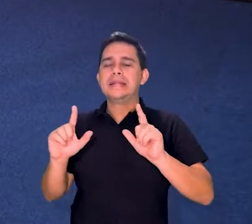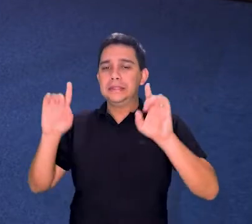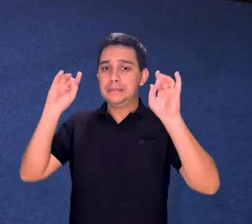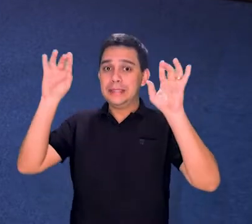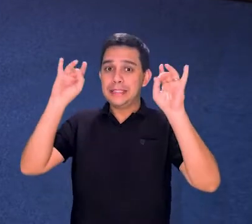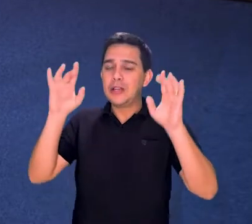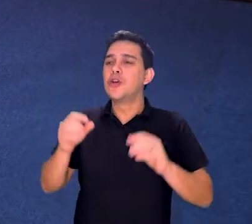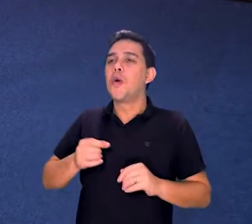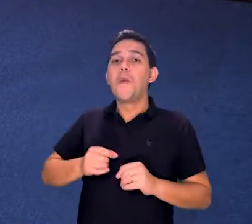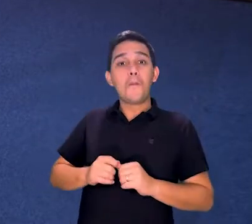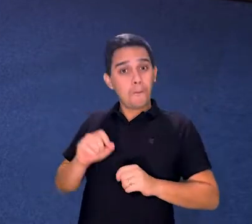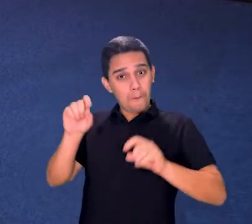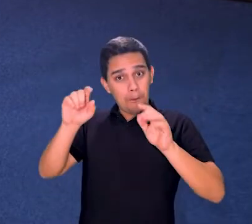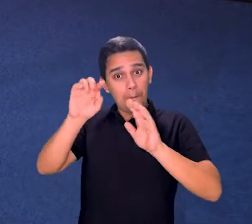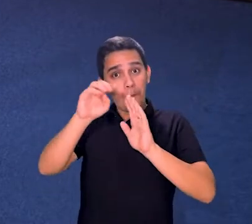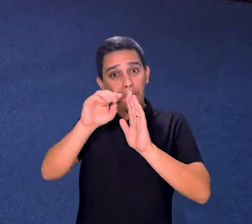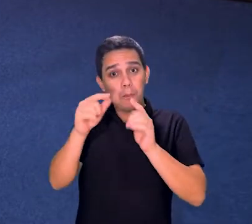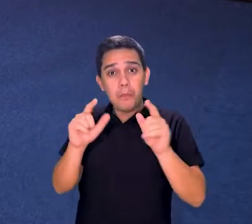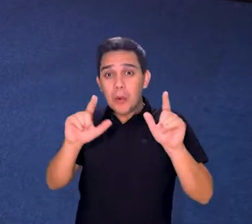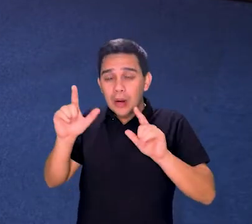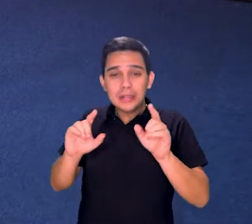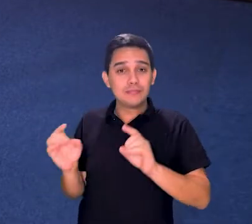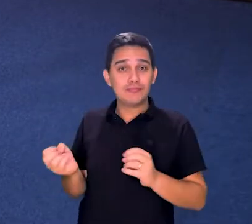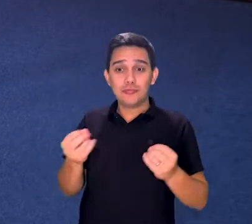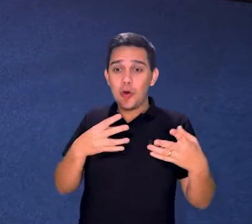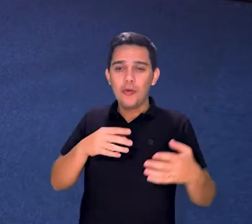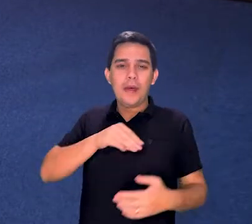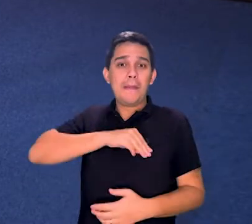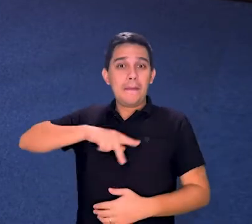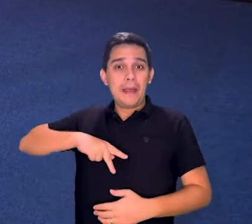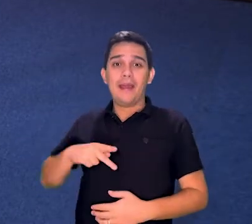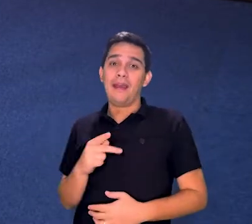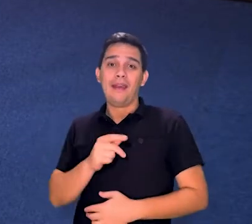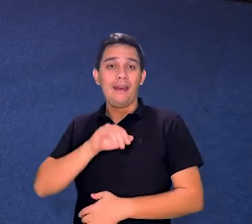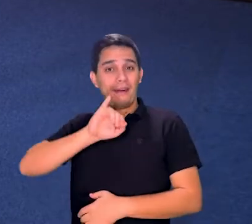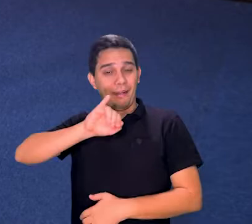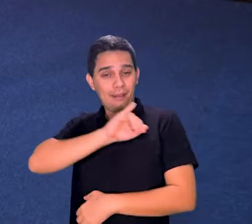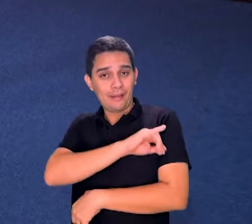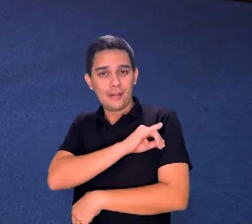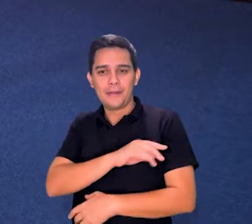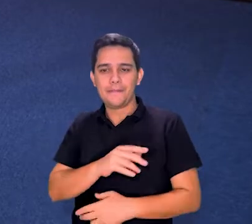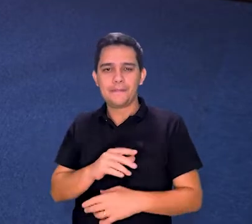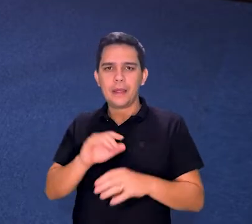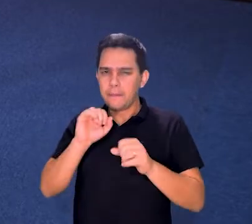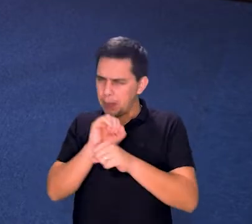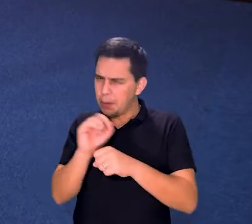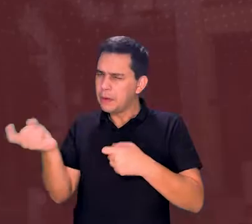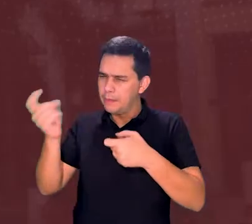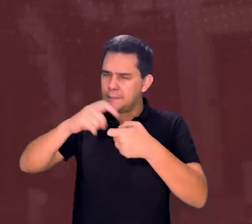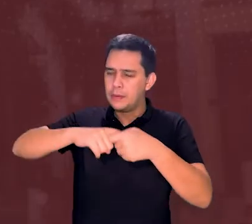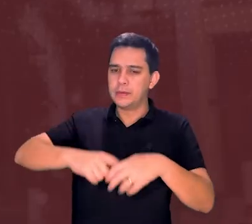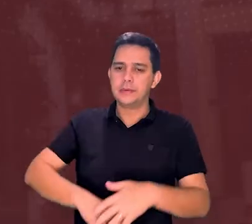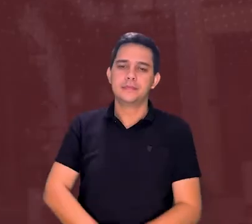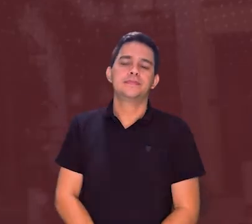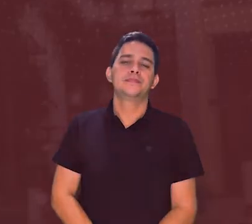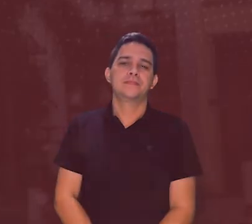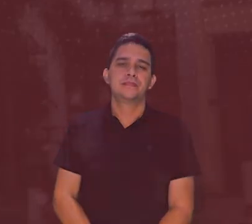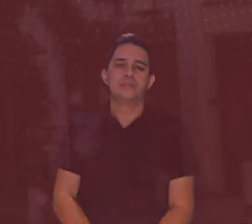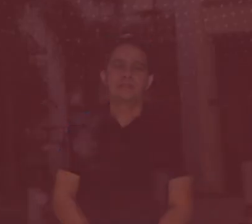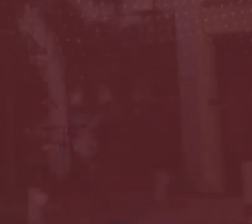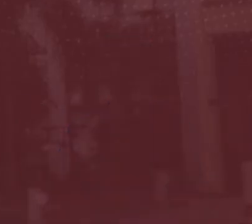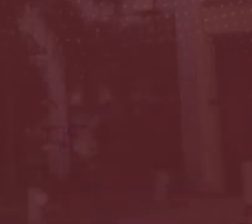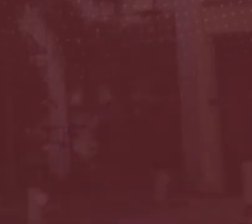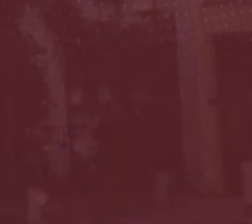edição do projeto Personalidades do MPRJ. E você não saia daí, o MP Cidadão volta já.